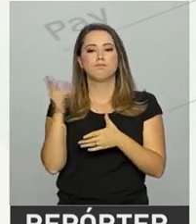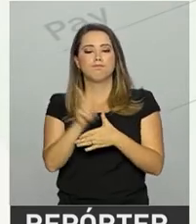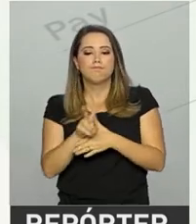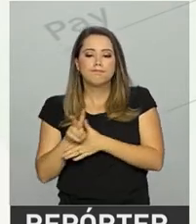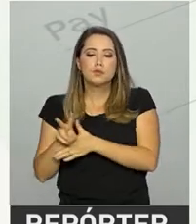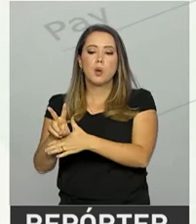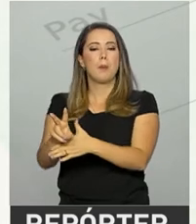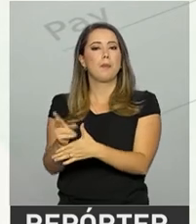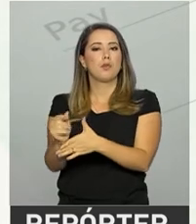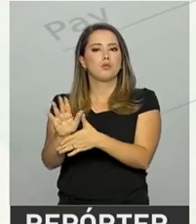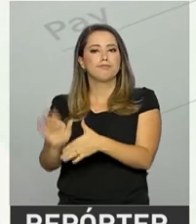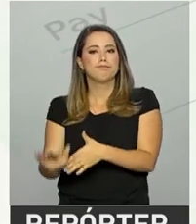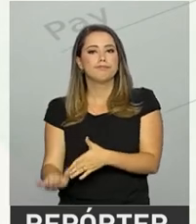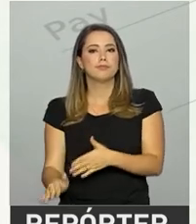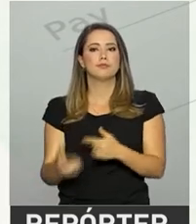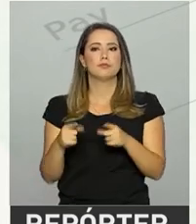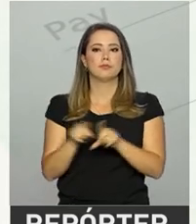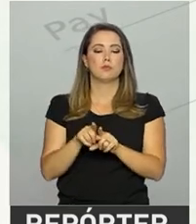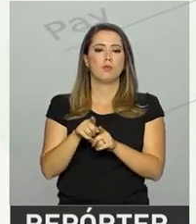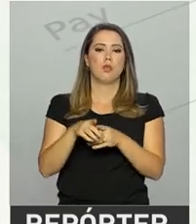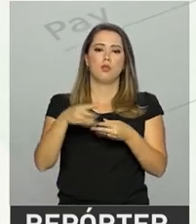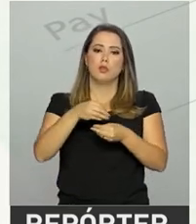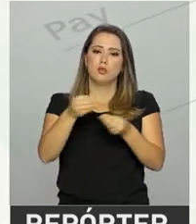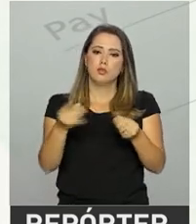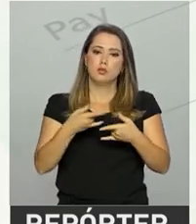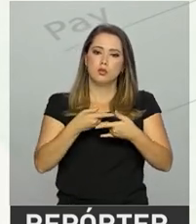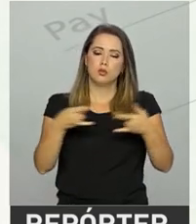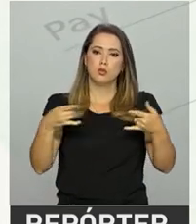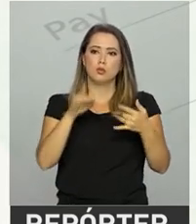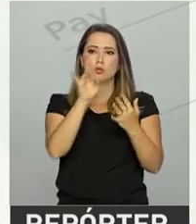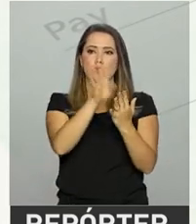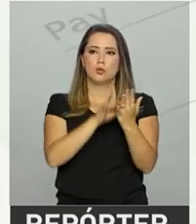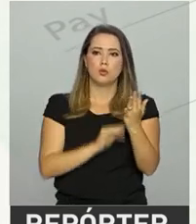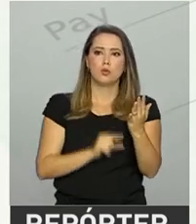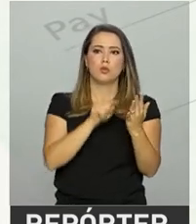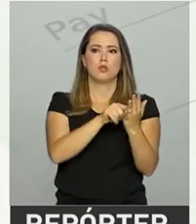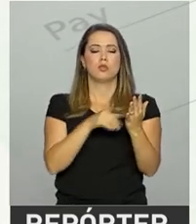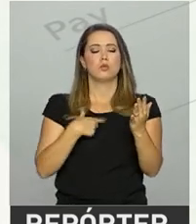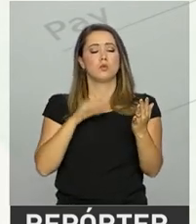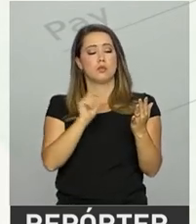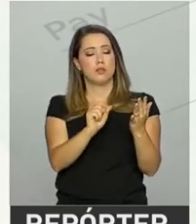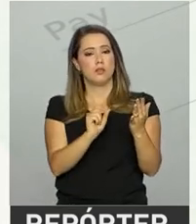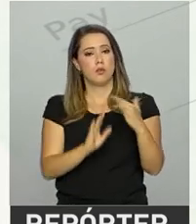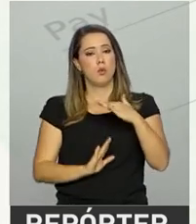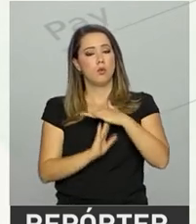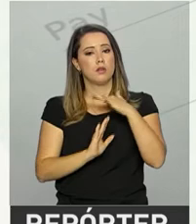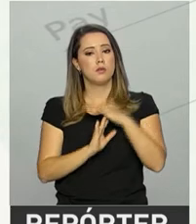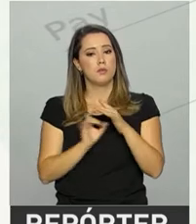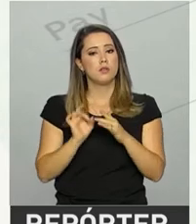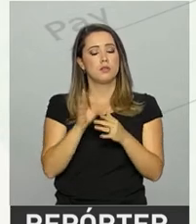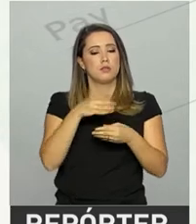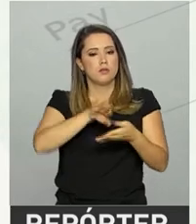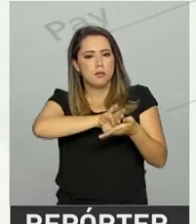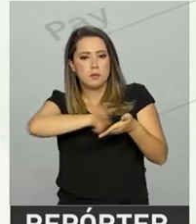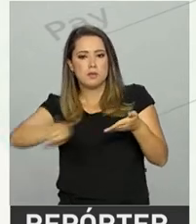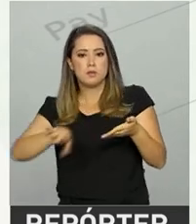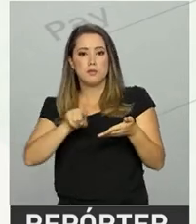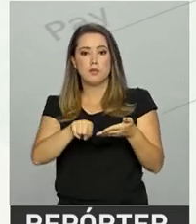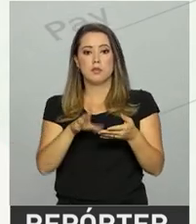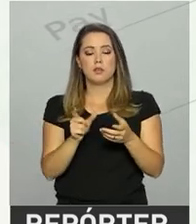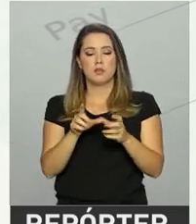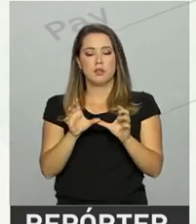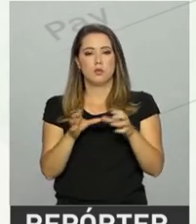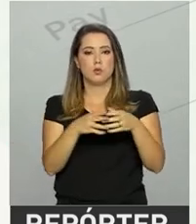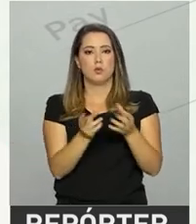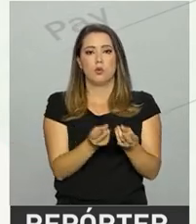de crédito mais barata. No extrato, o limite do cheque especial vai ser mostrado sempre à parte, separado do saldo da